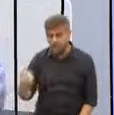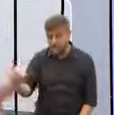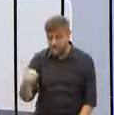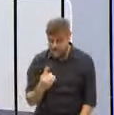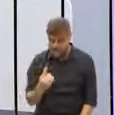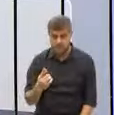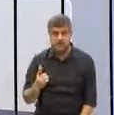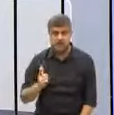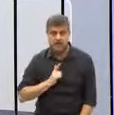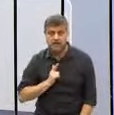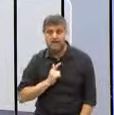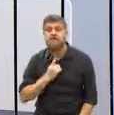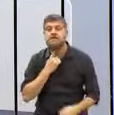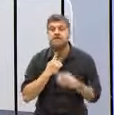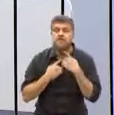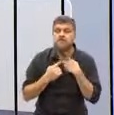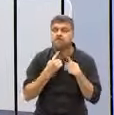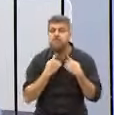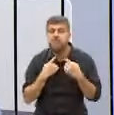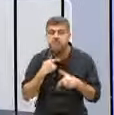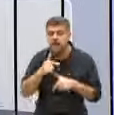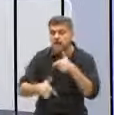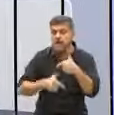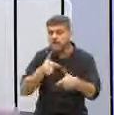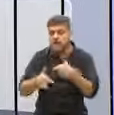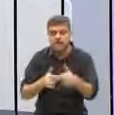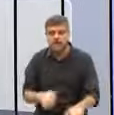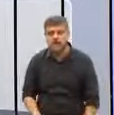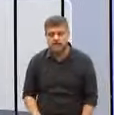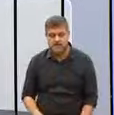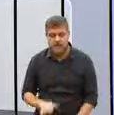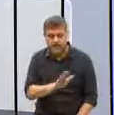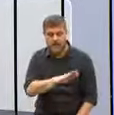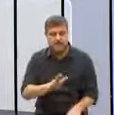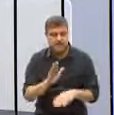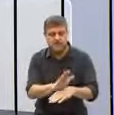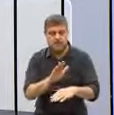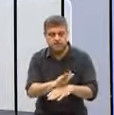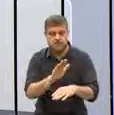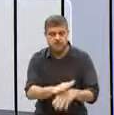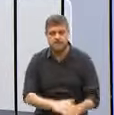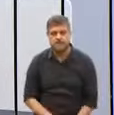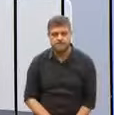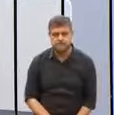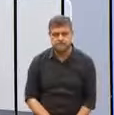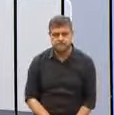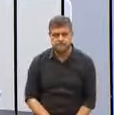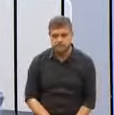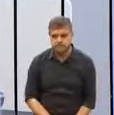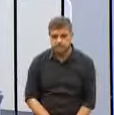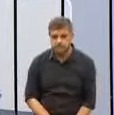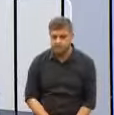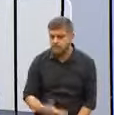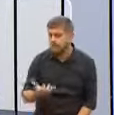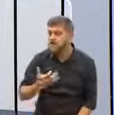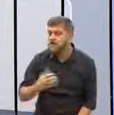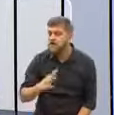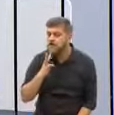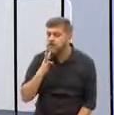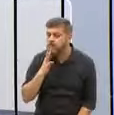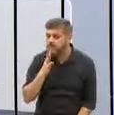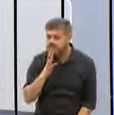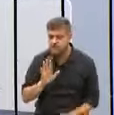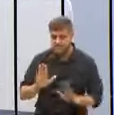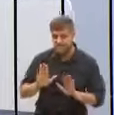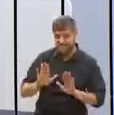uma boa situação financeira. Eu quero investir, ajudar as crianças carentes do Brasil. Eu queria conhecer a entidade A, B,